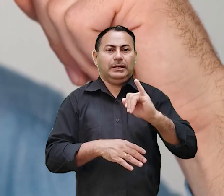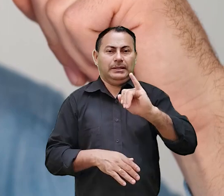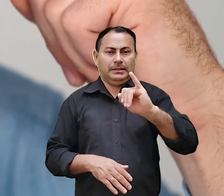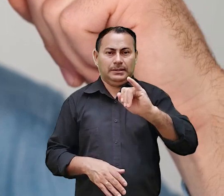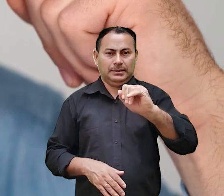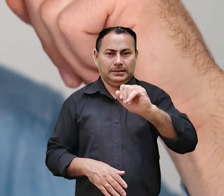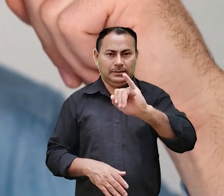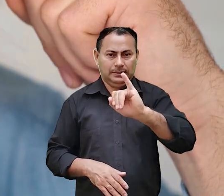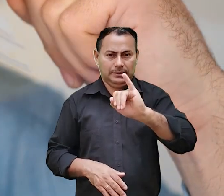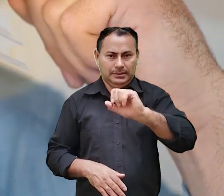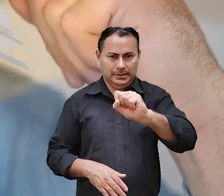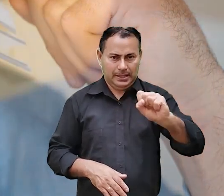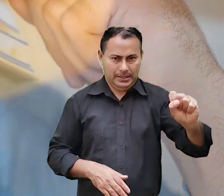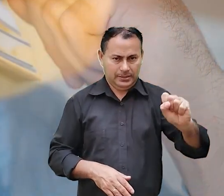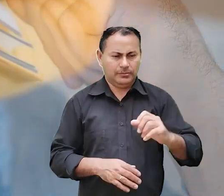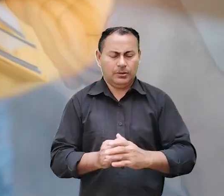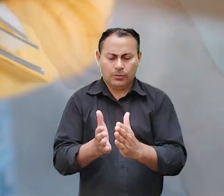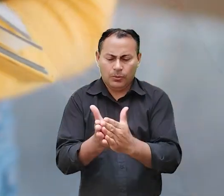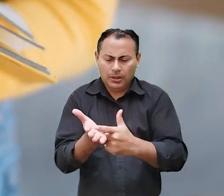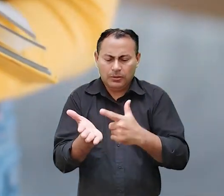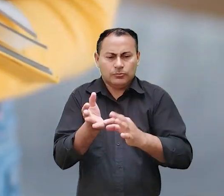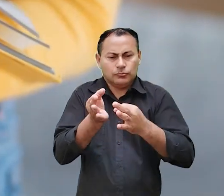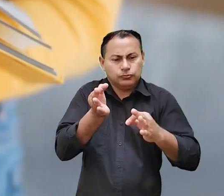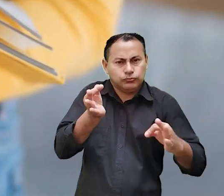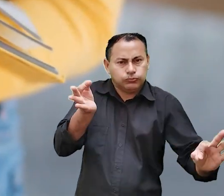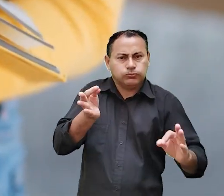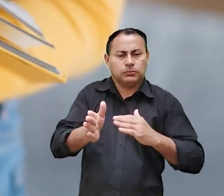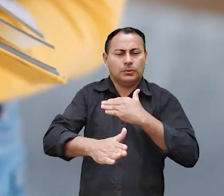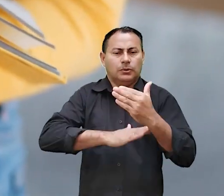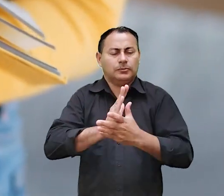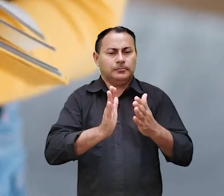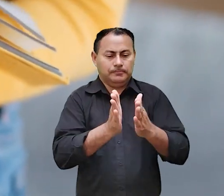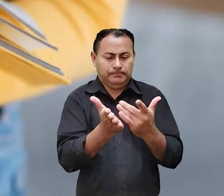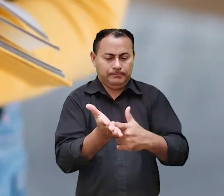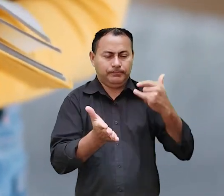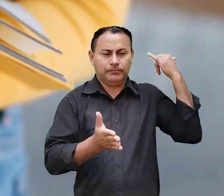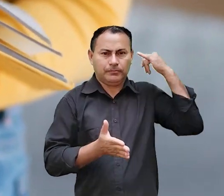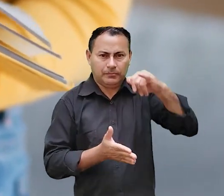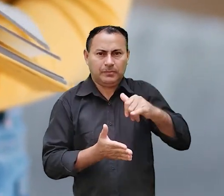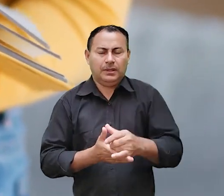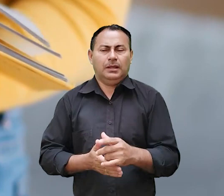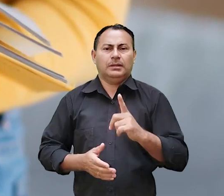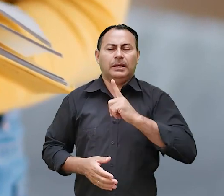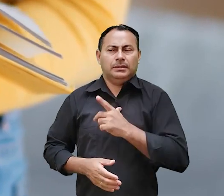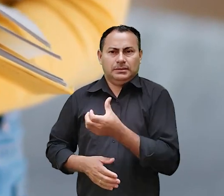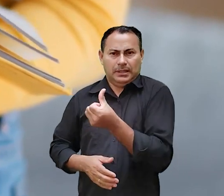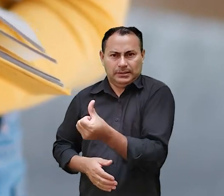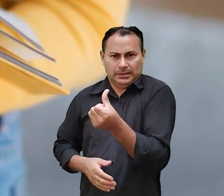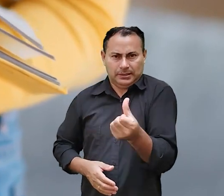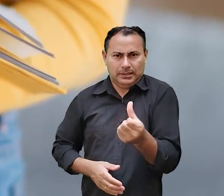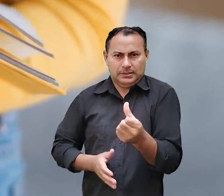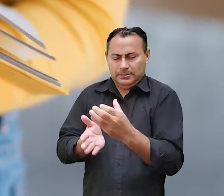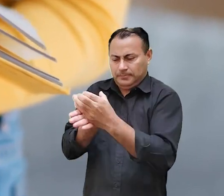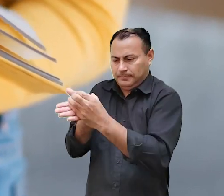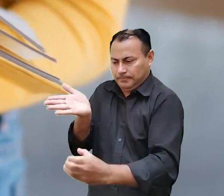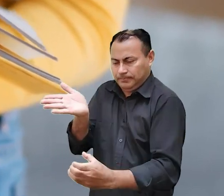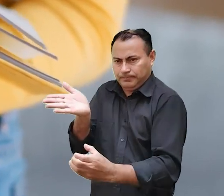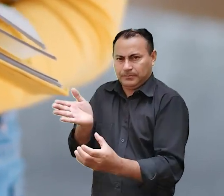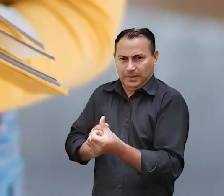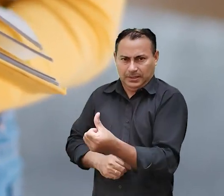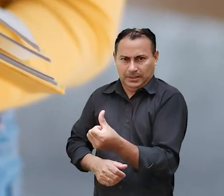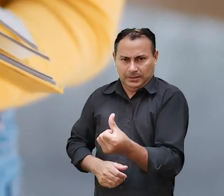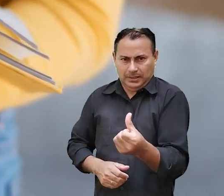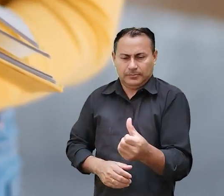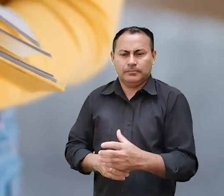Isaías seu livro é o mais longo de todos os livros proféticos com total de 66 capítulos se